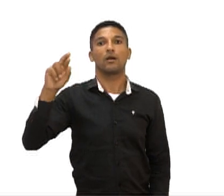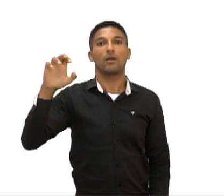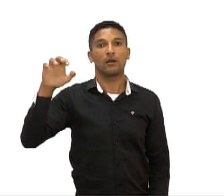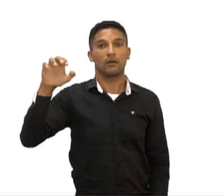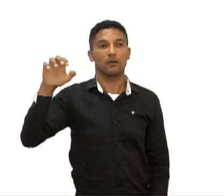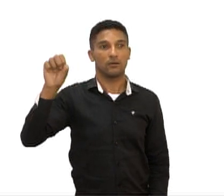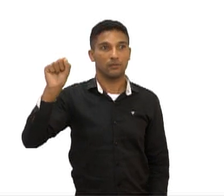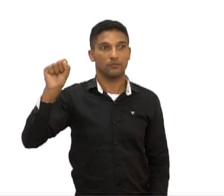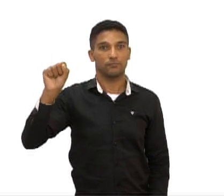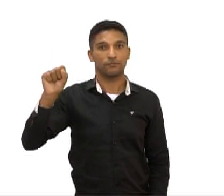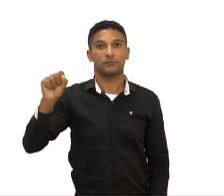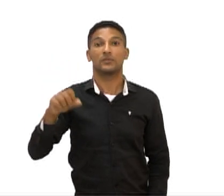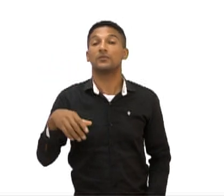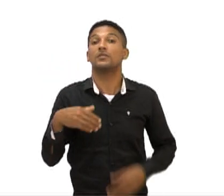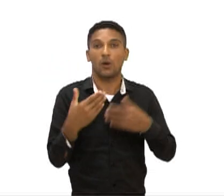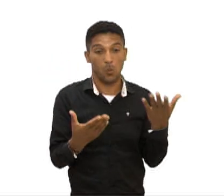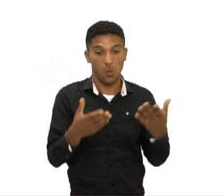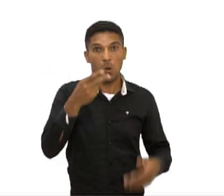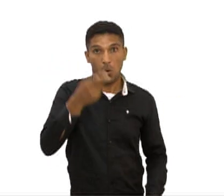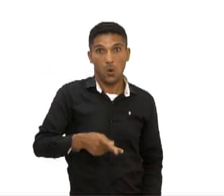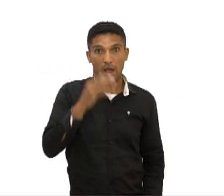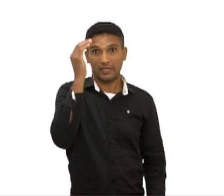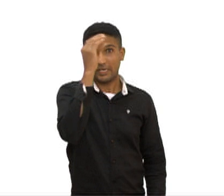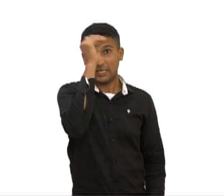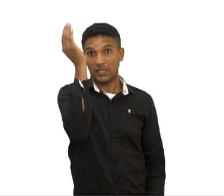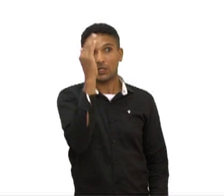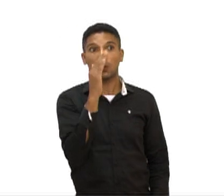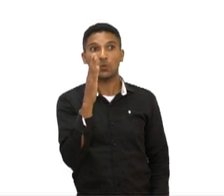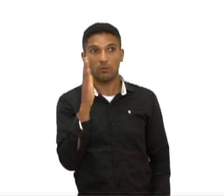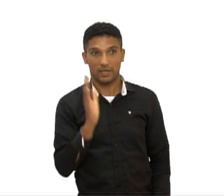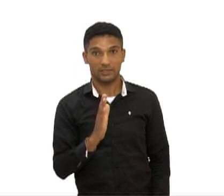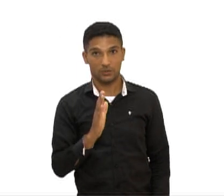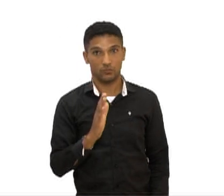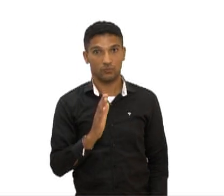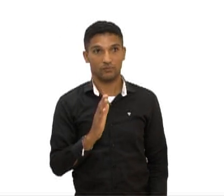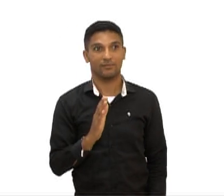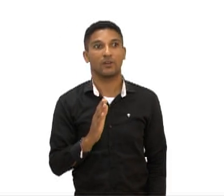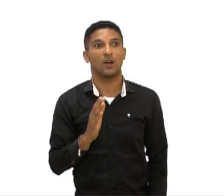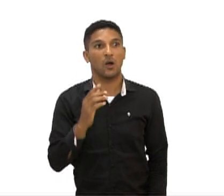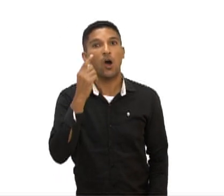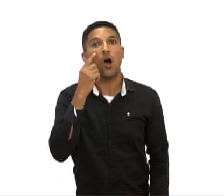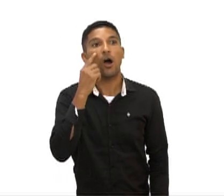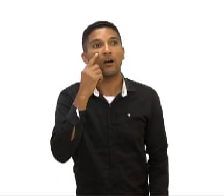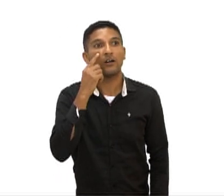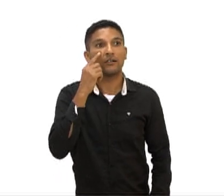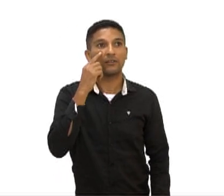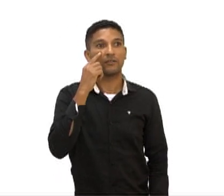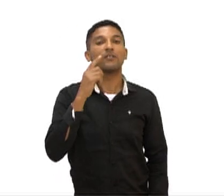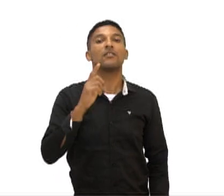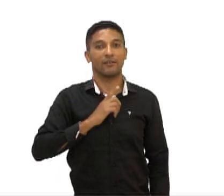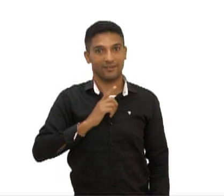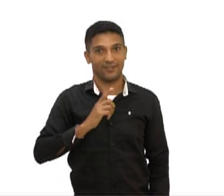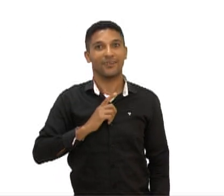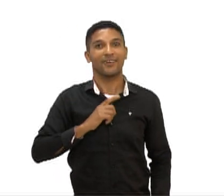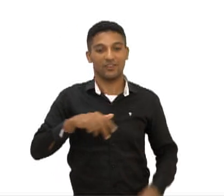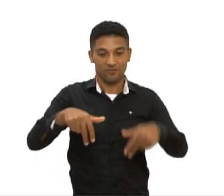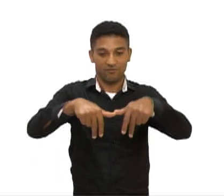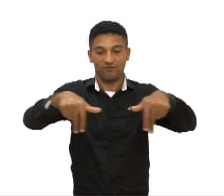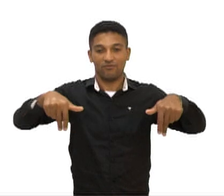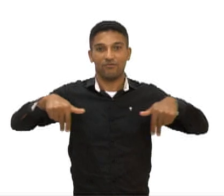nacional. Nesta aula veremos sobre a quadrilha, o samba de roda e a dança